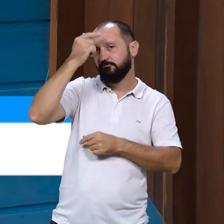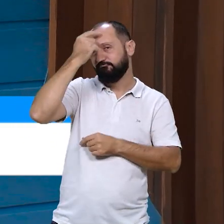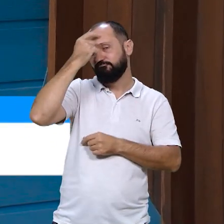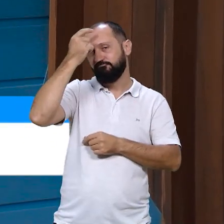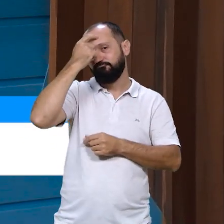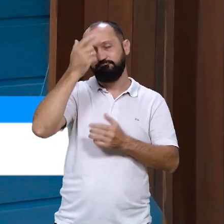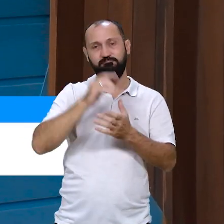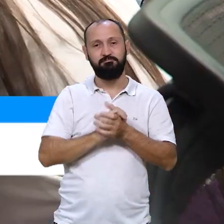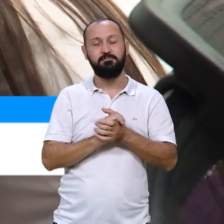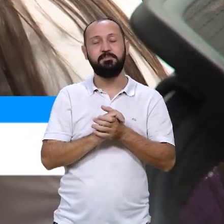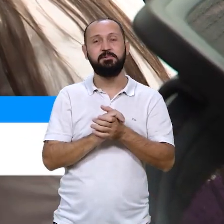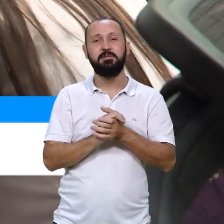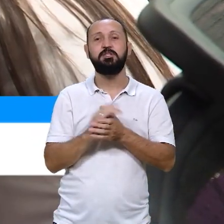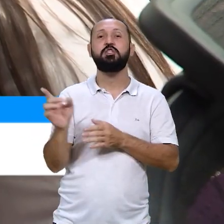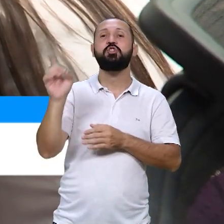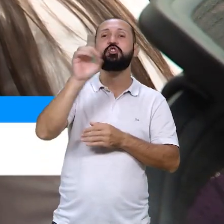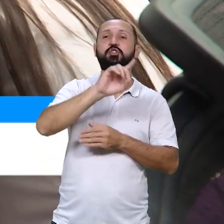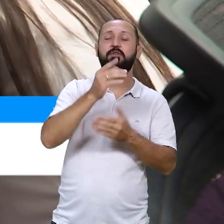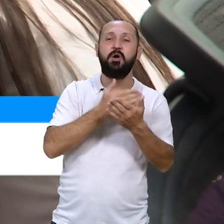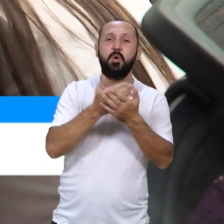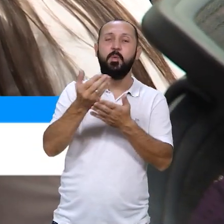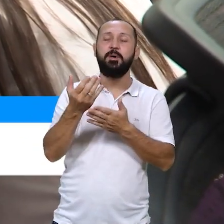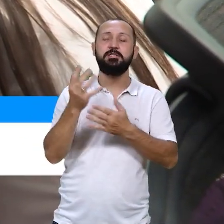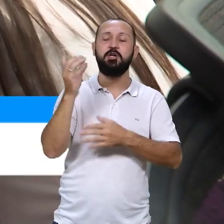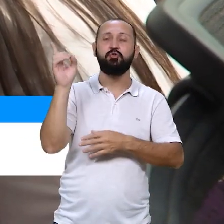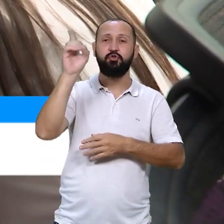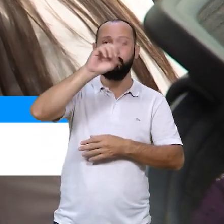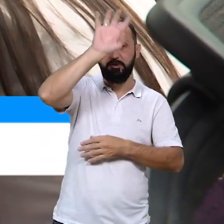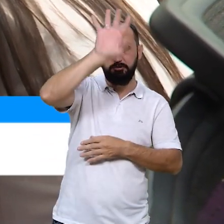com transtornos mentais. A data